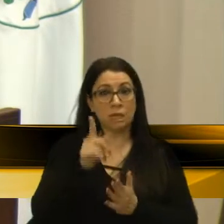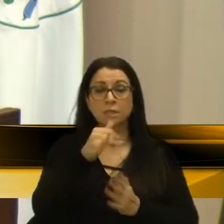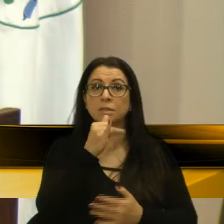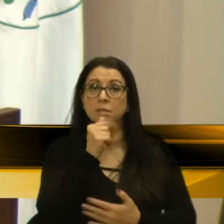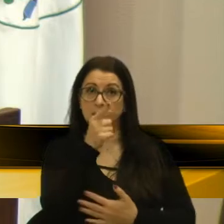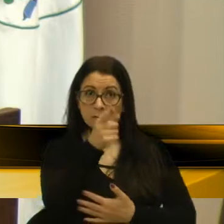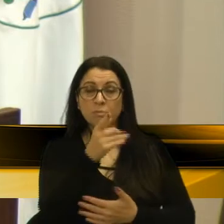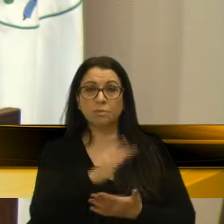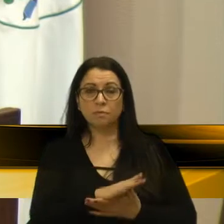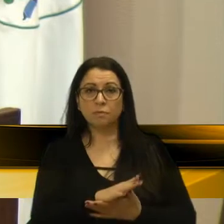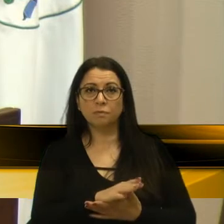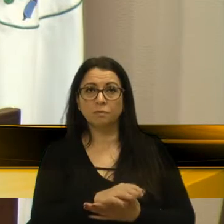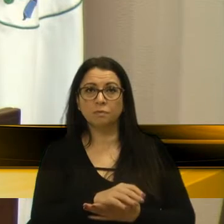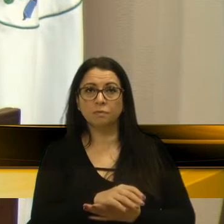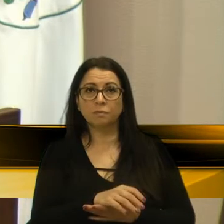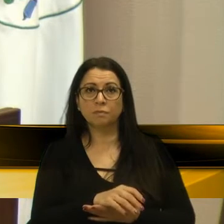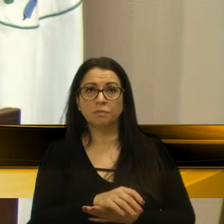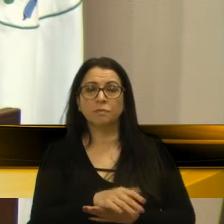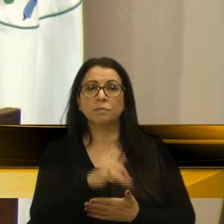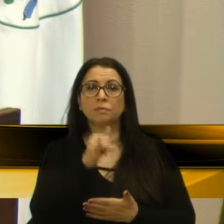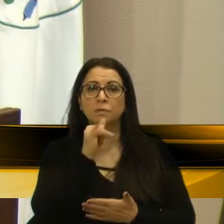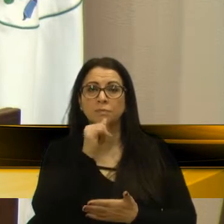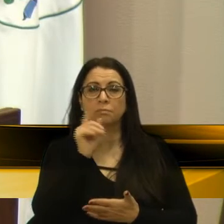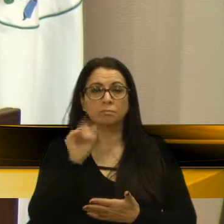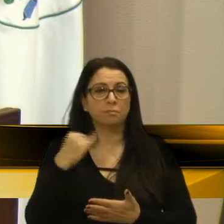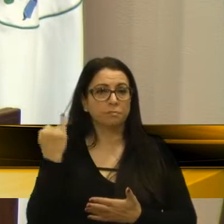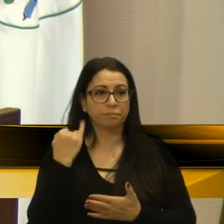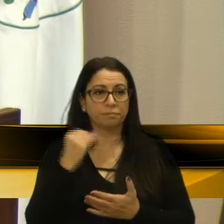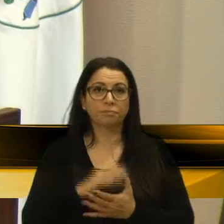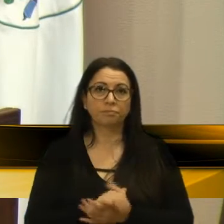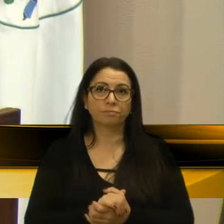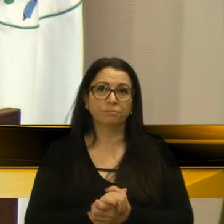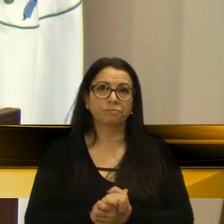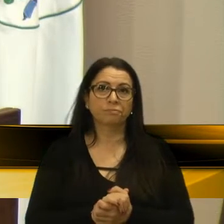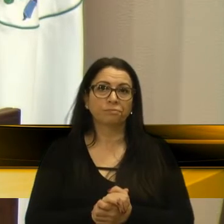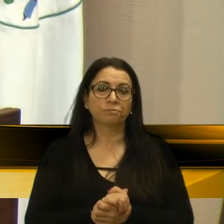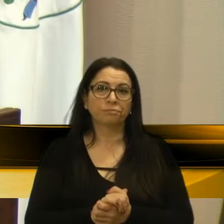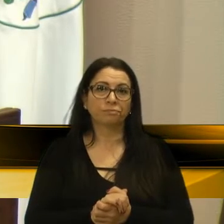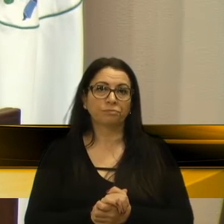exemplo foi um exemplo bem importante.